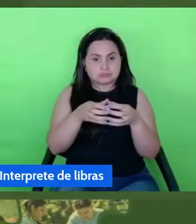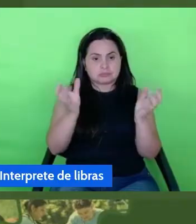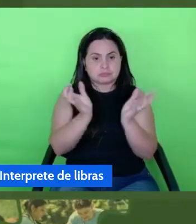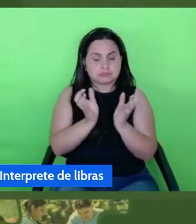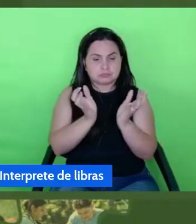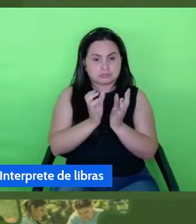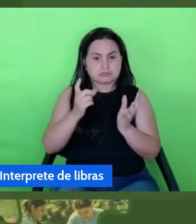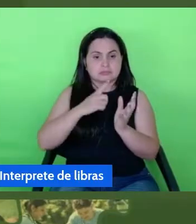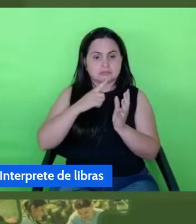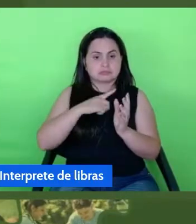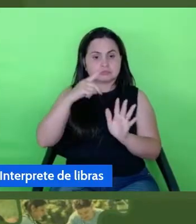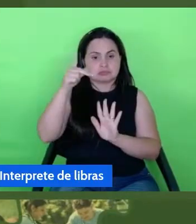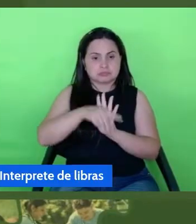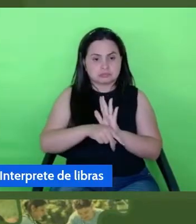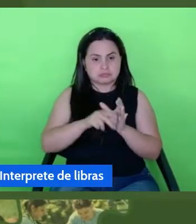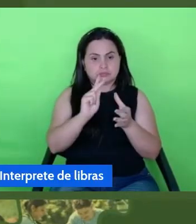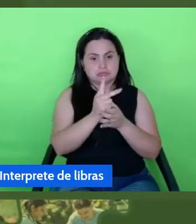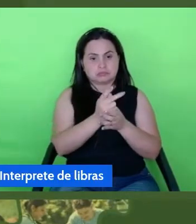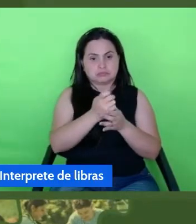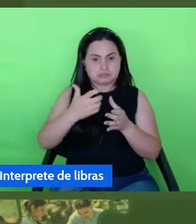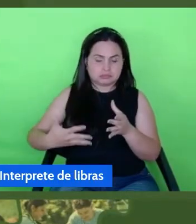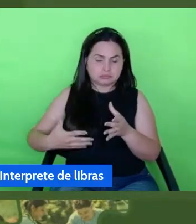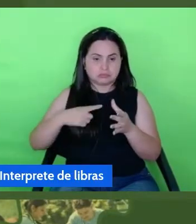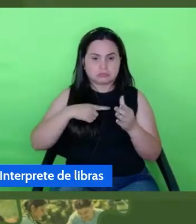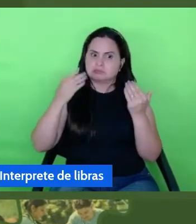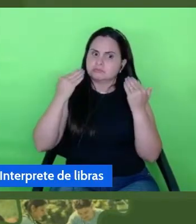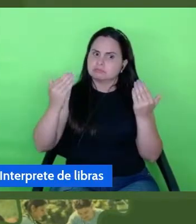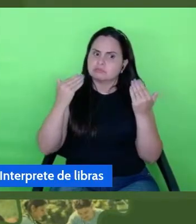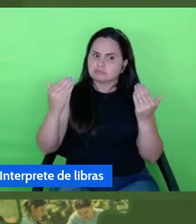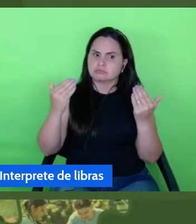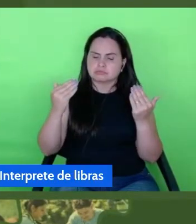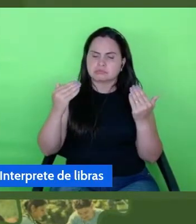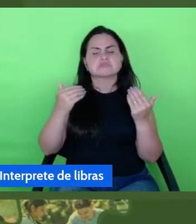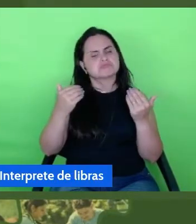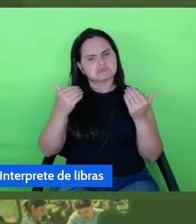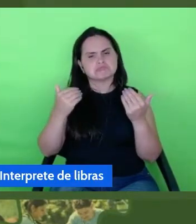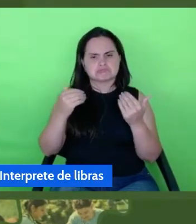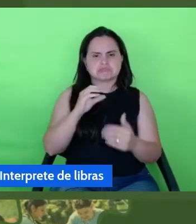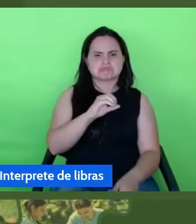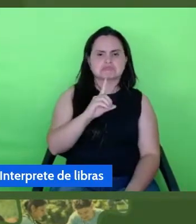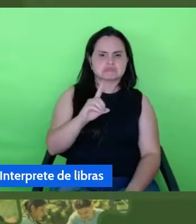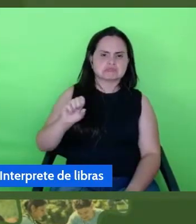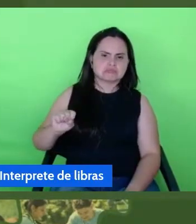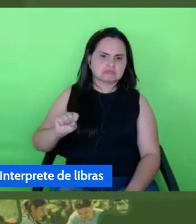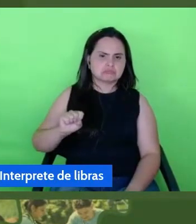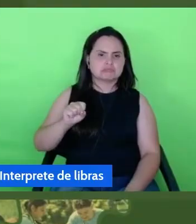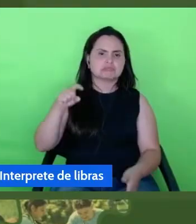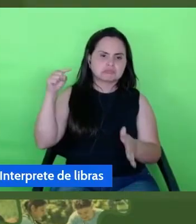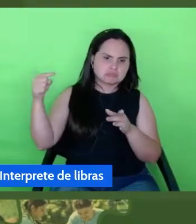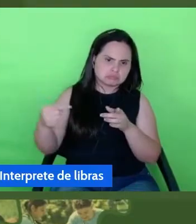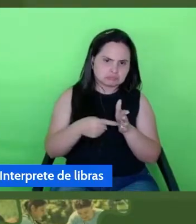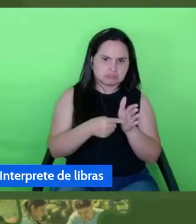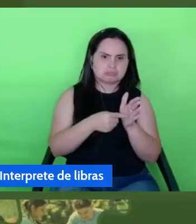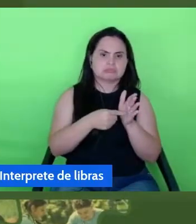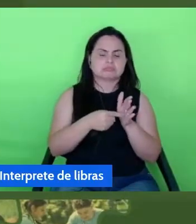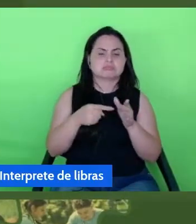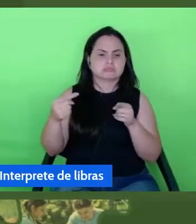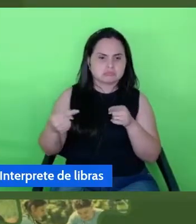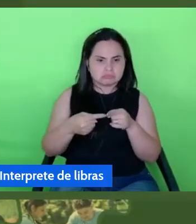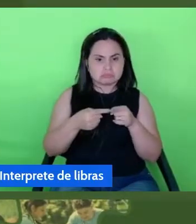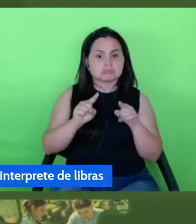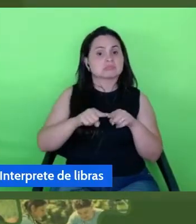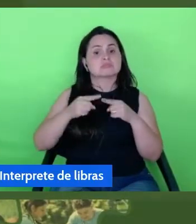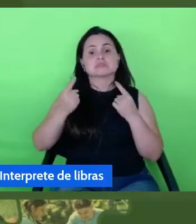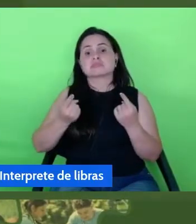dos projetos do Hackathon, elas sempre têm uma dúvida, só, olha, tá, eu tenho as ODS, eu tenho as metas lá das ODS,